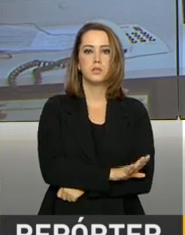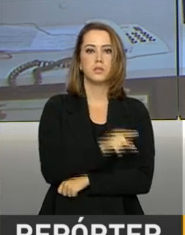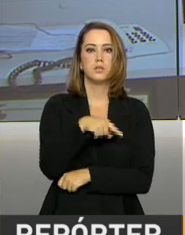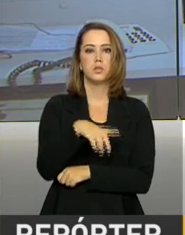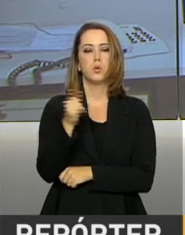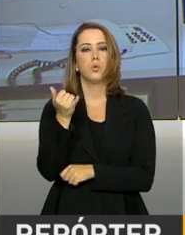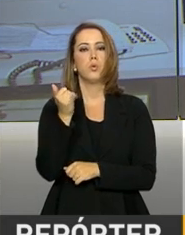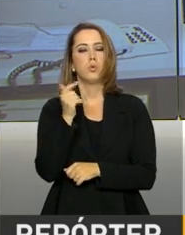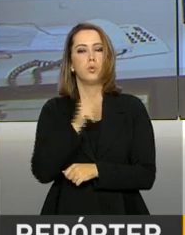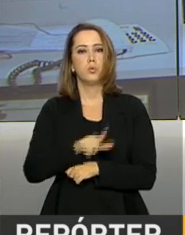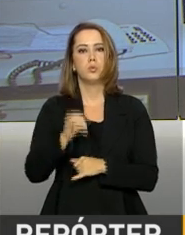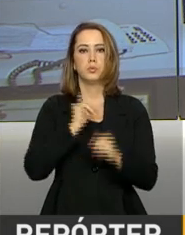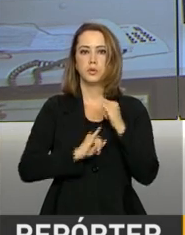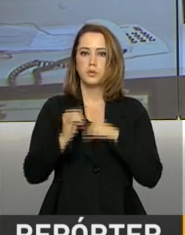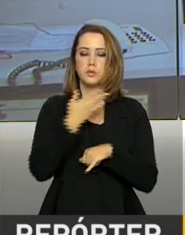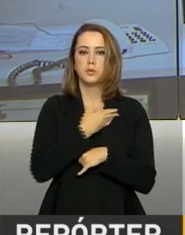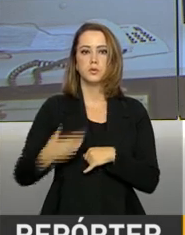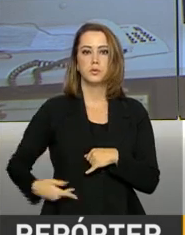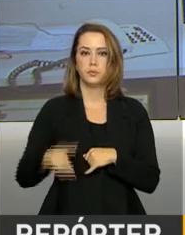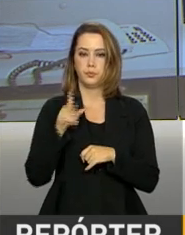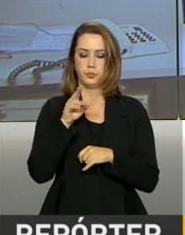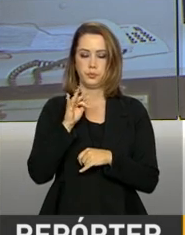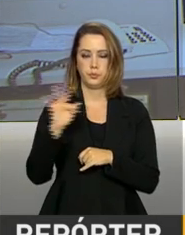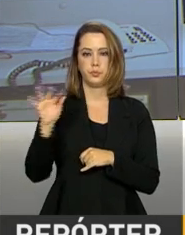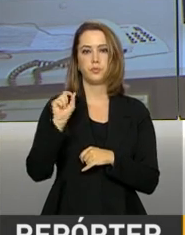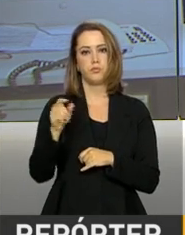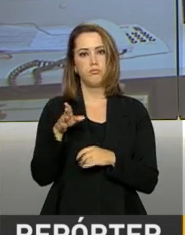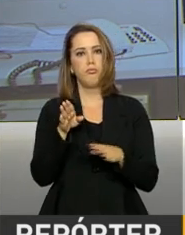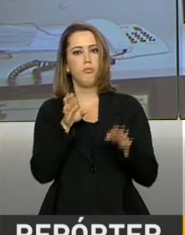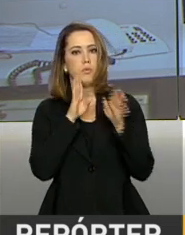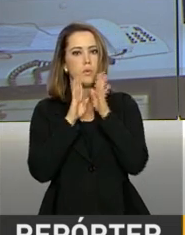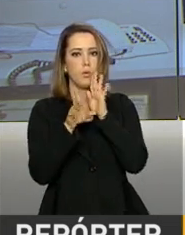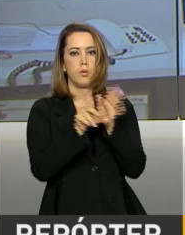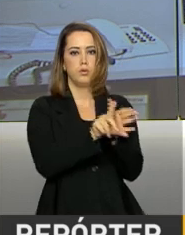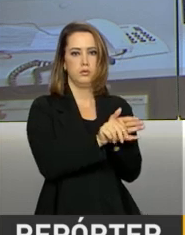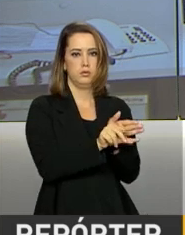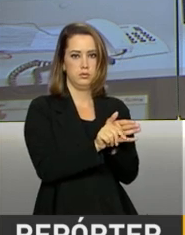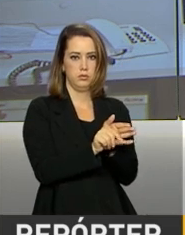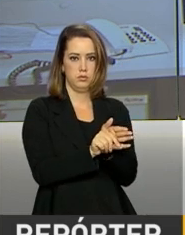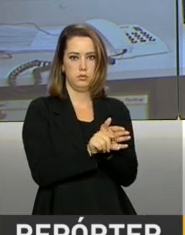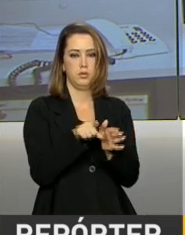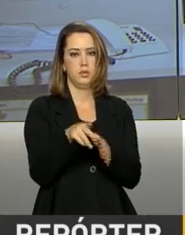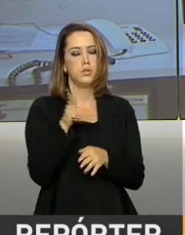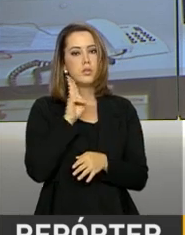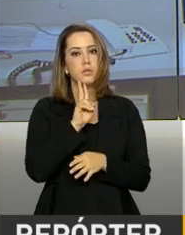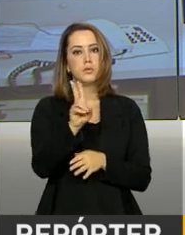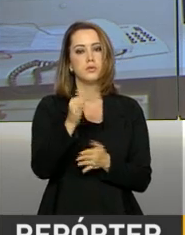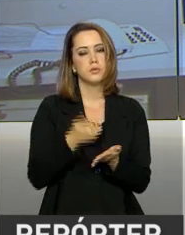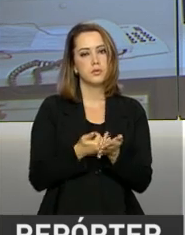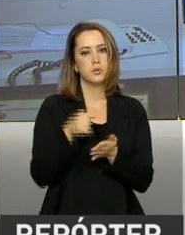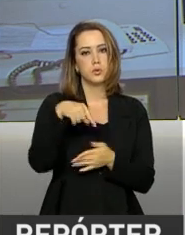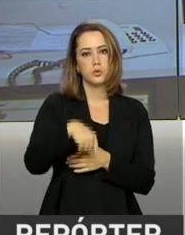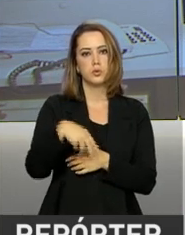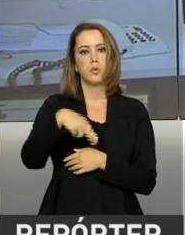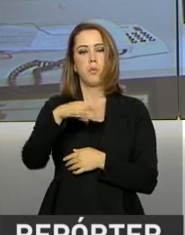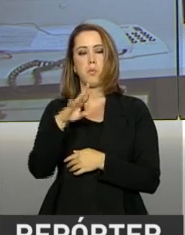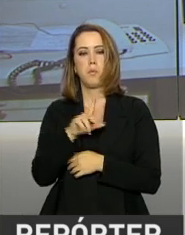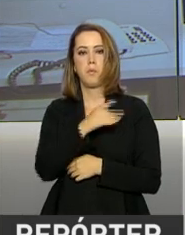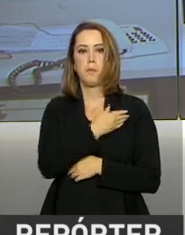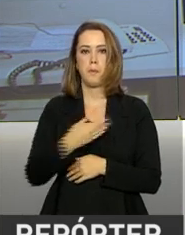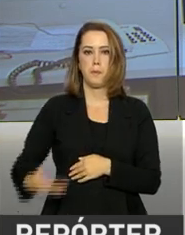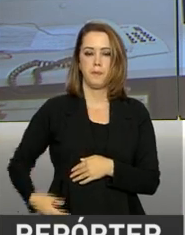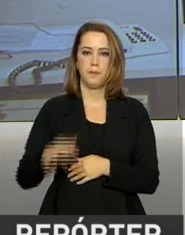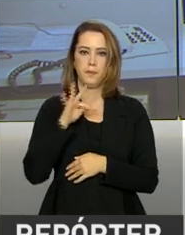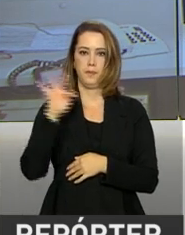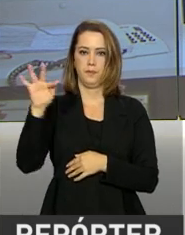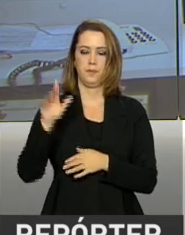informações do Governo Federal acompanhe também as novidades em nossas redes sociais e você continue com a gente aqui na NBR a